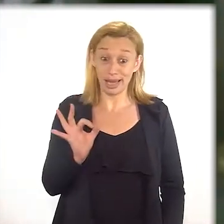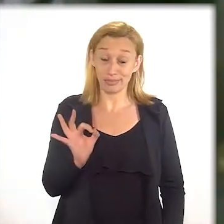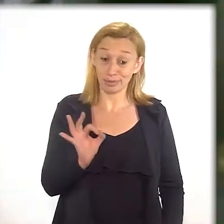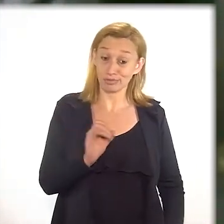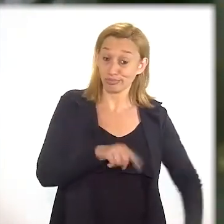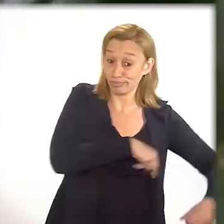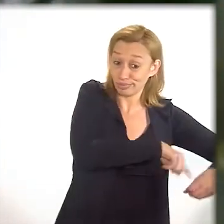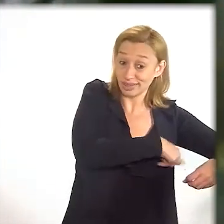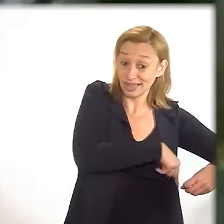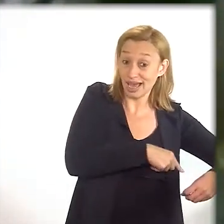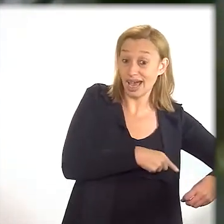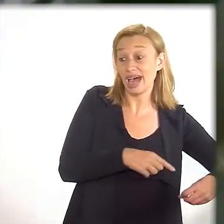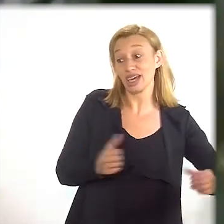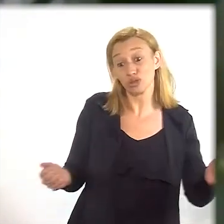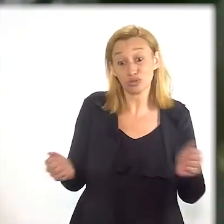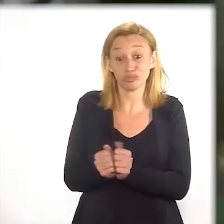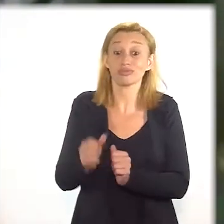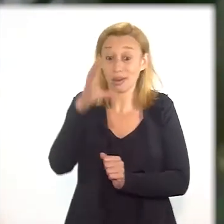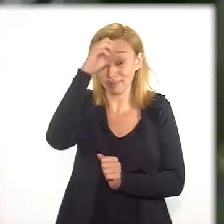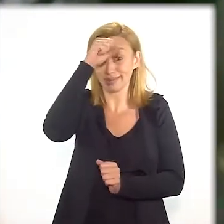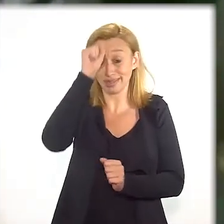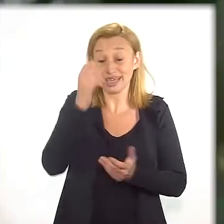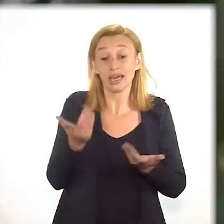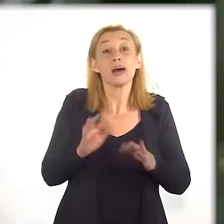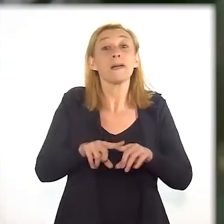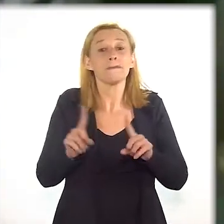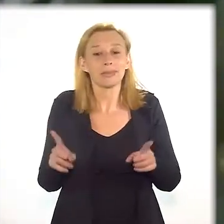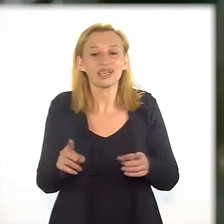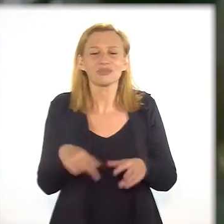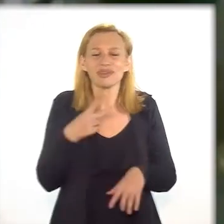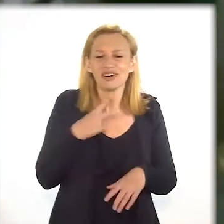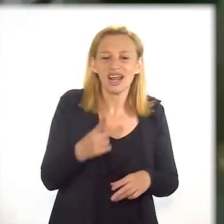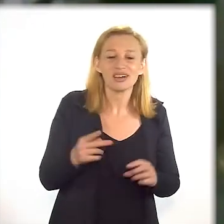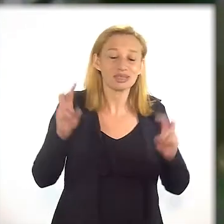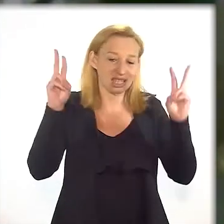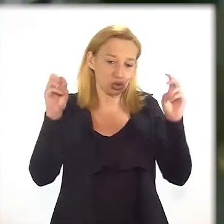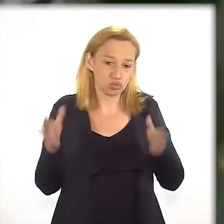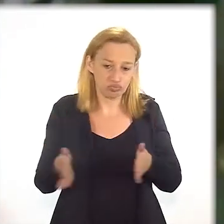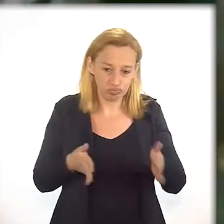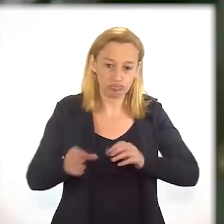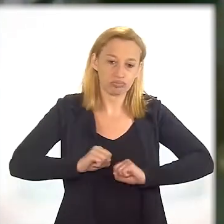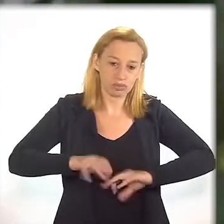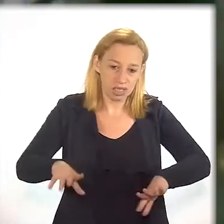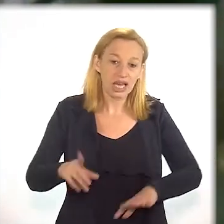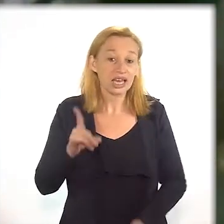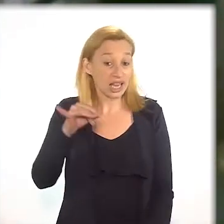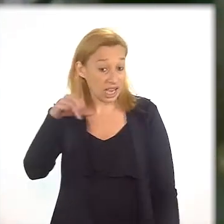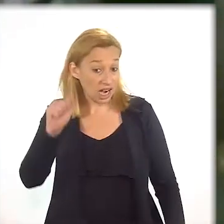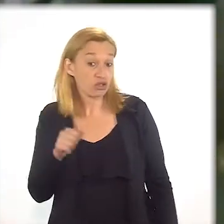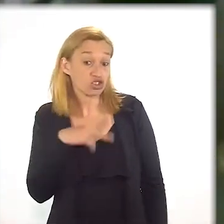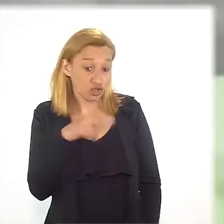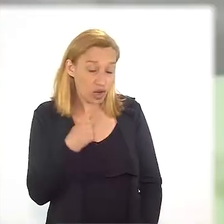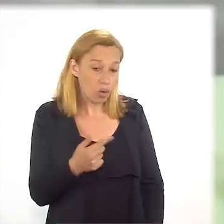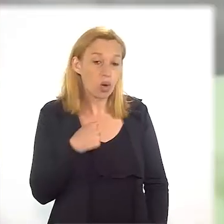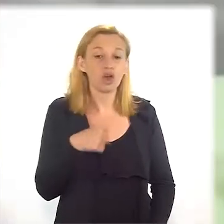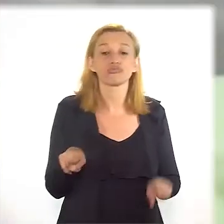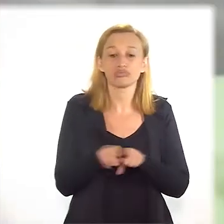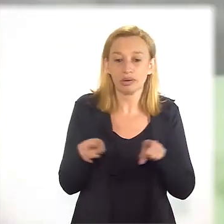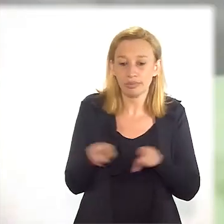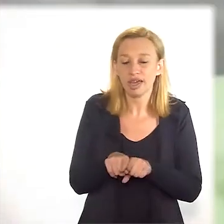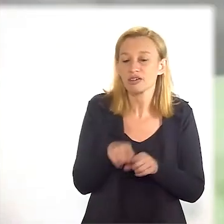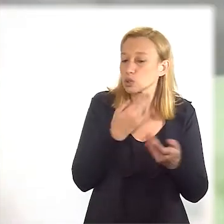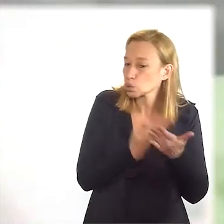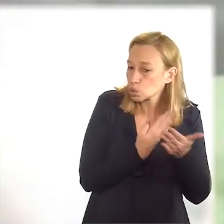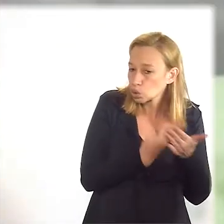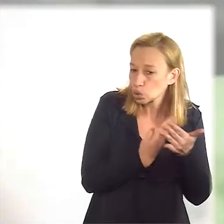fazer isso juntos, né? E só complementando um pouco essa questão da pandemia que a Cláudia trouxe, eu também vi num estudo